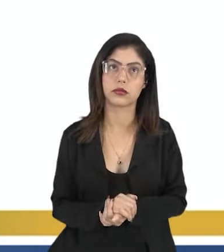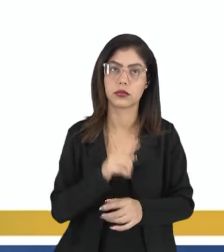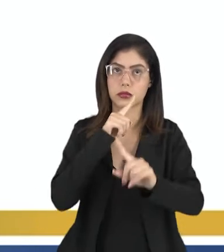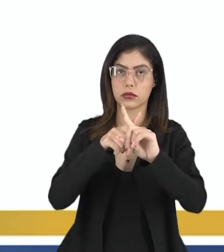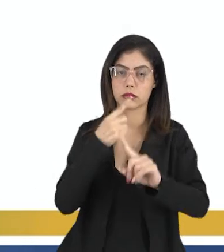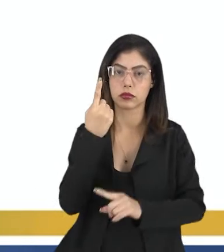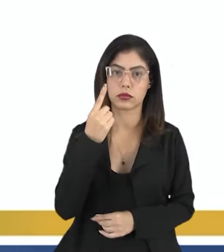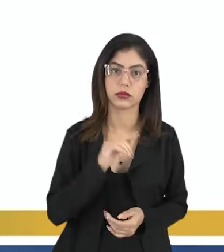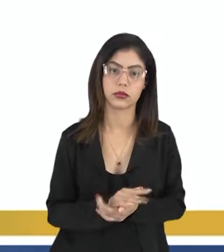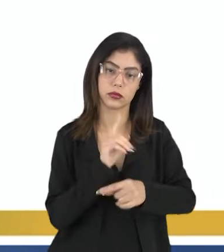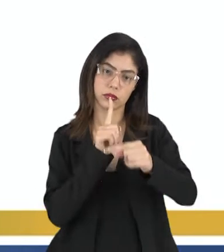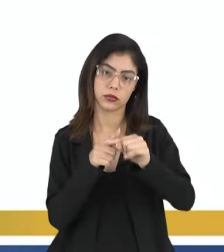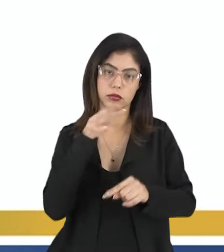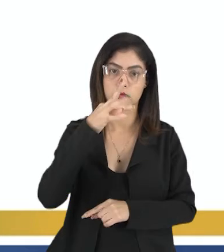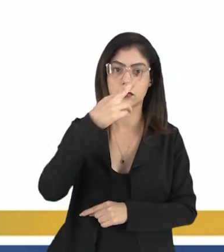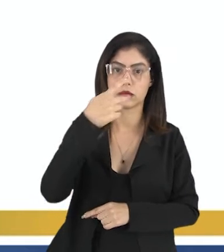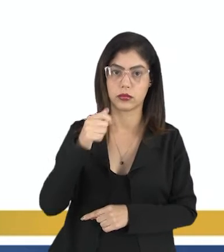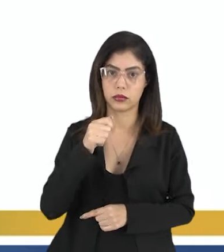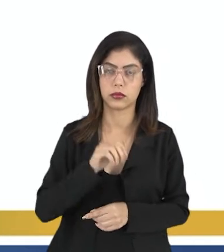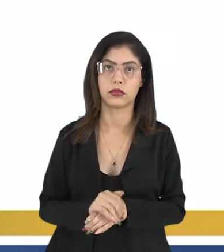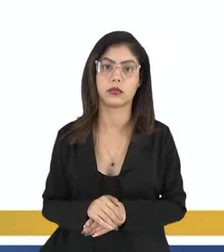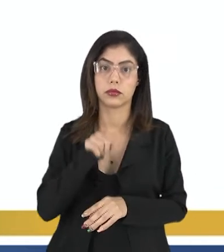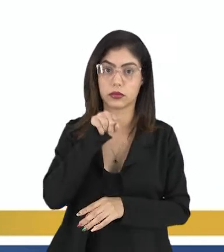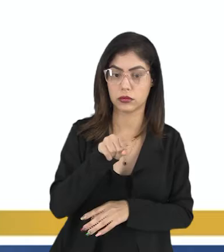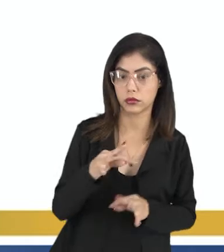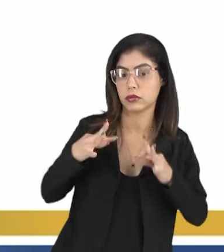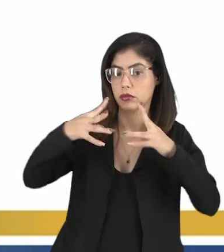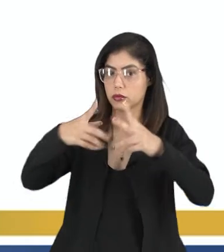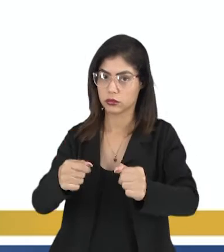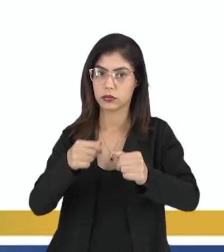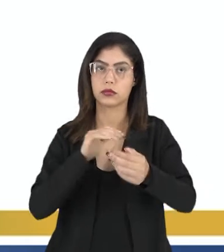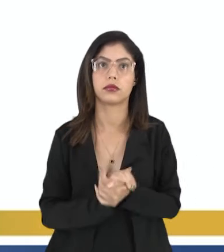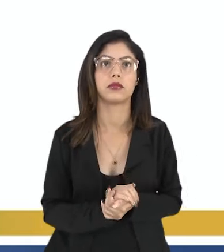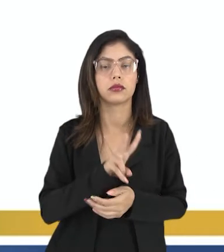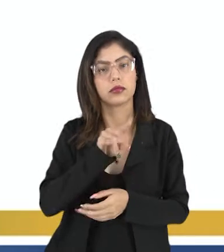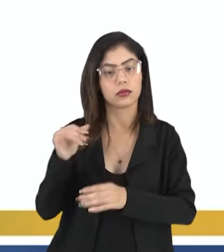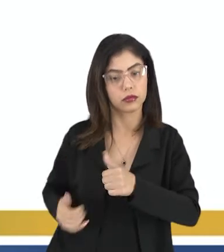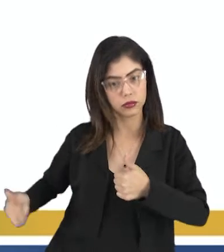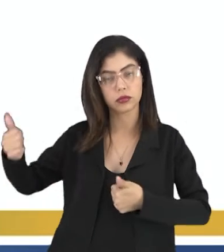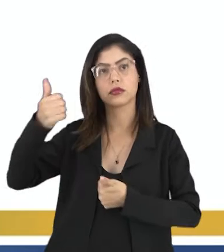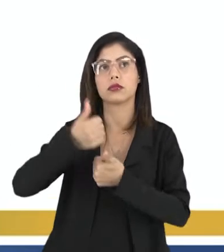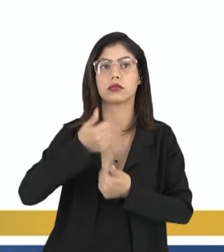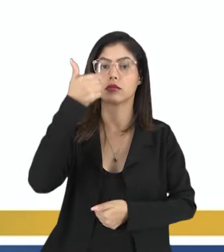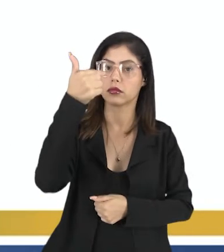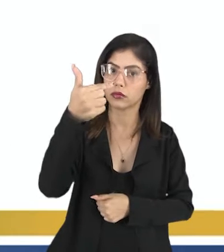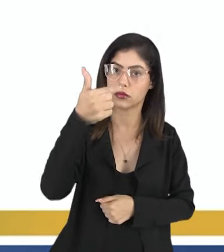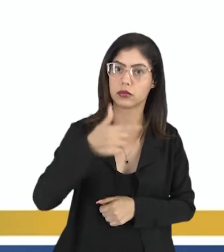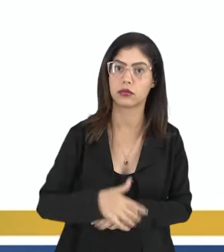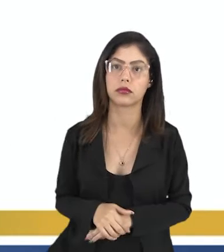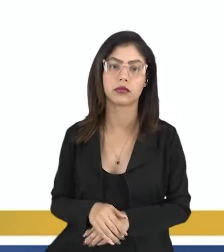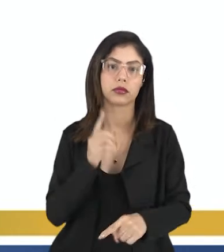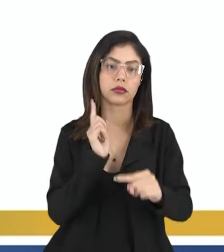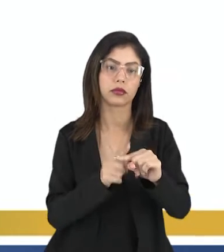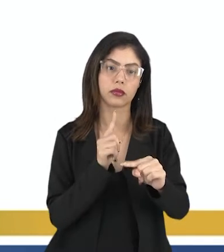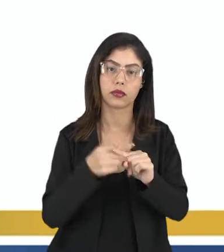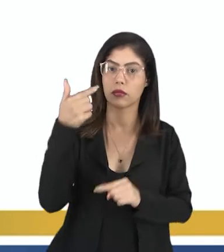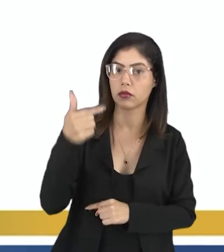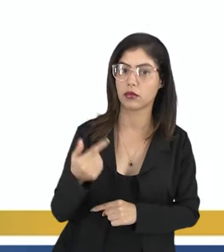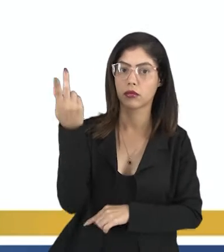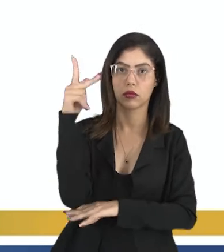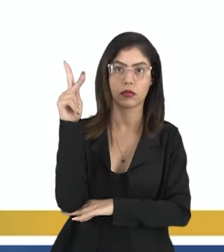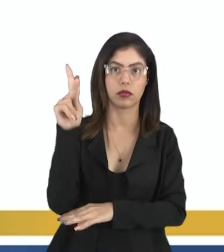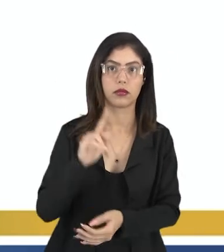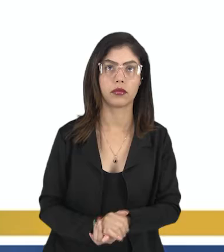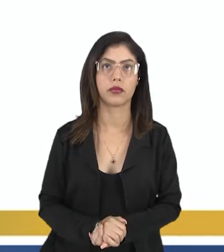1 mais a taxa. E isso tudo será elevado ao quadrado, por ser o segundo